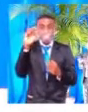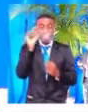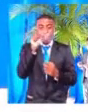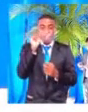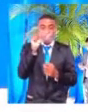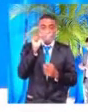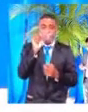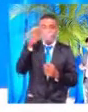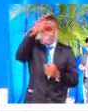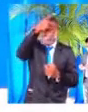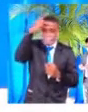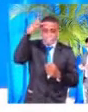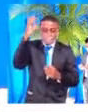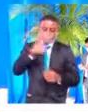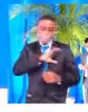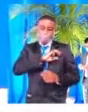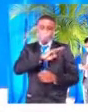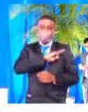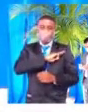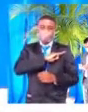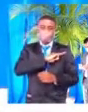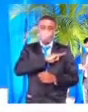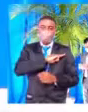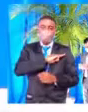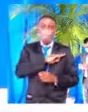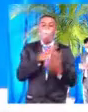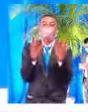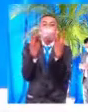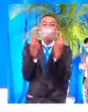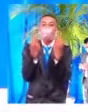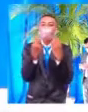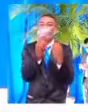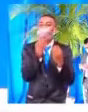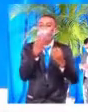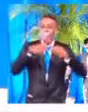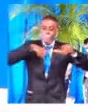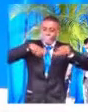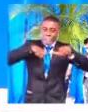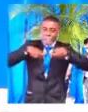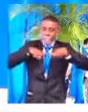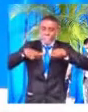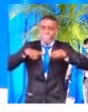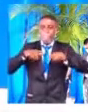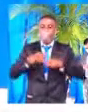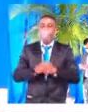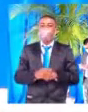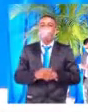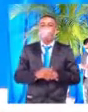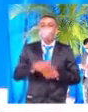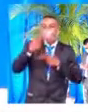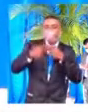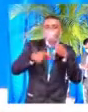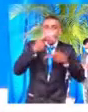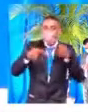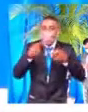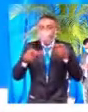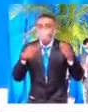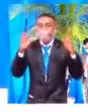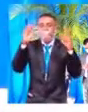de populares aqui de Coração de Maria, da vossa eficiência, da vossa habilidade no dom da pregação.